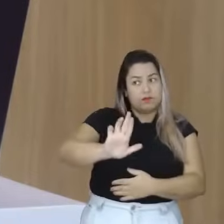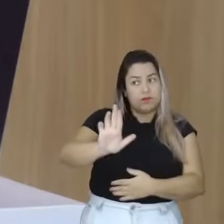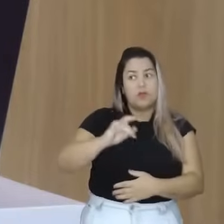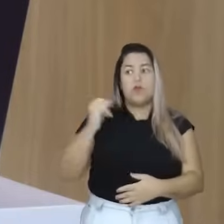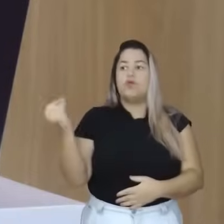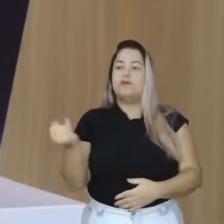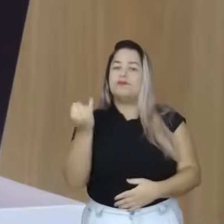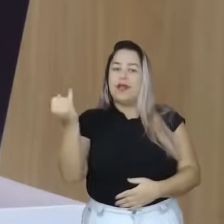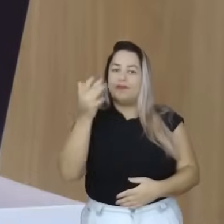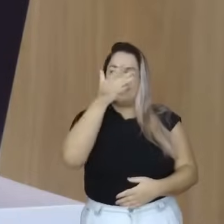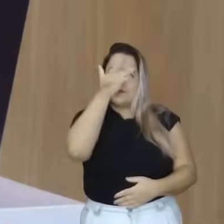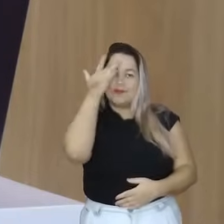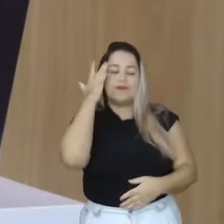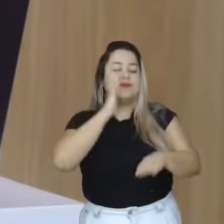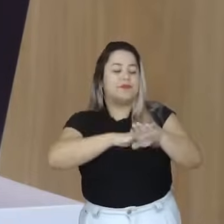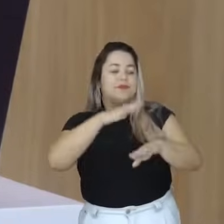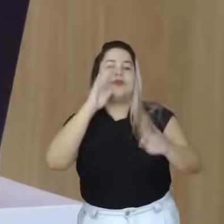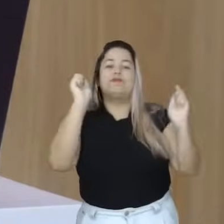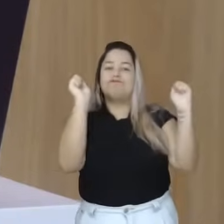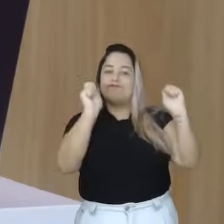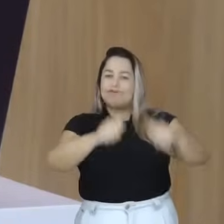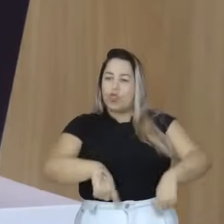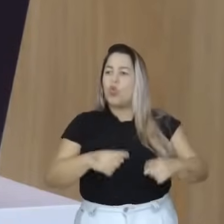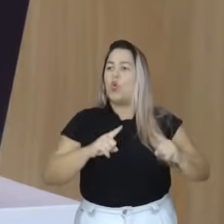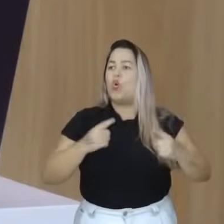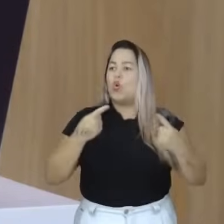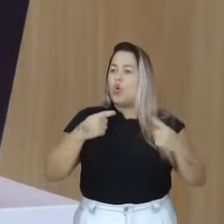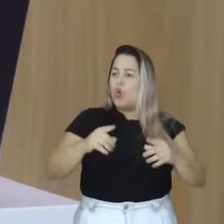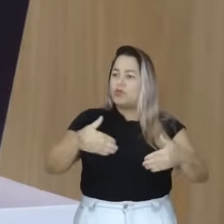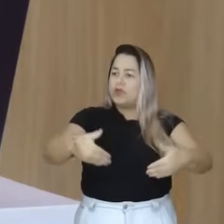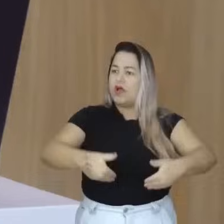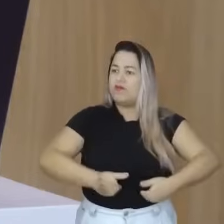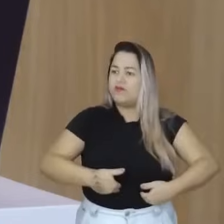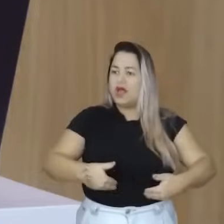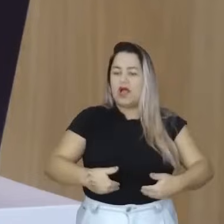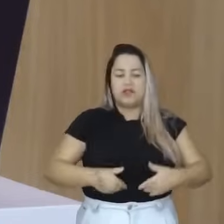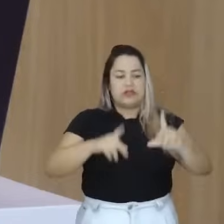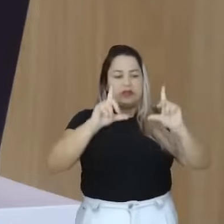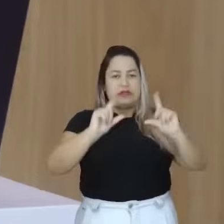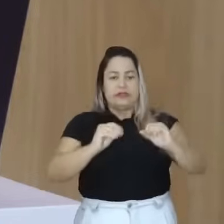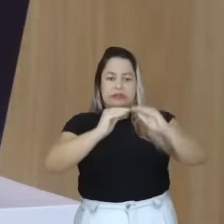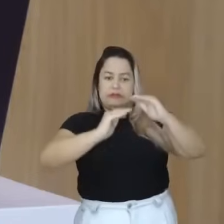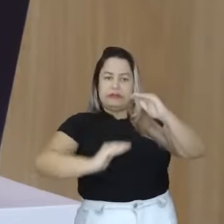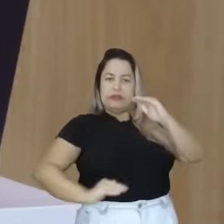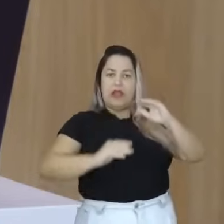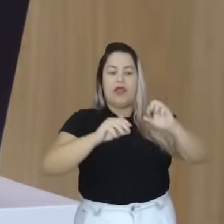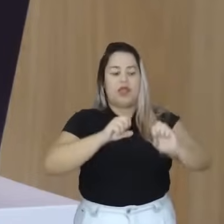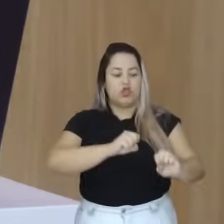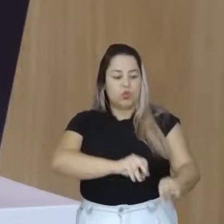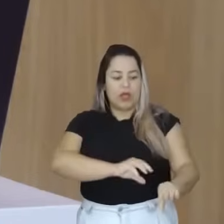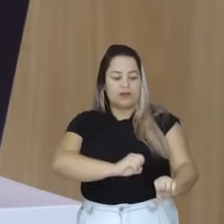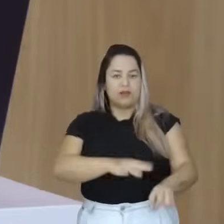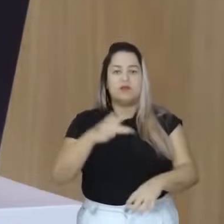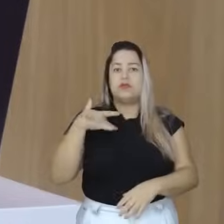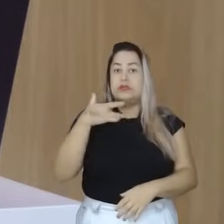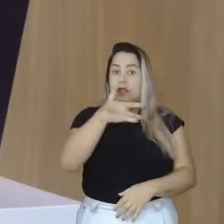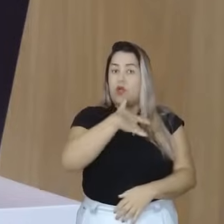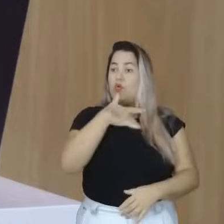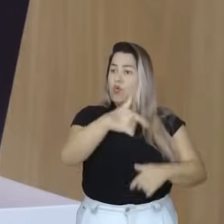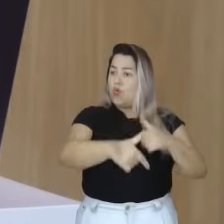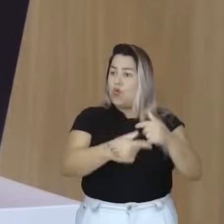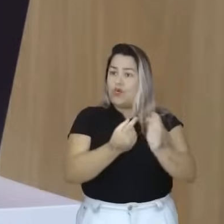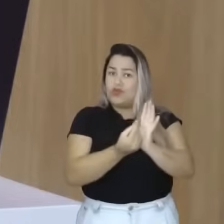mais precisam. São prioridades o combate à fome, a redução das desigualdades, a educação, saúde, trabalho e